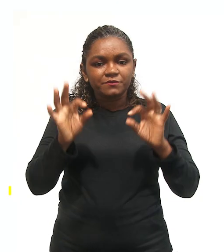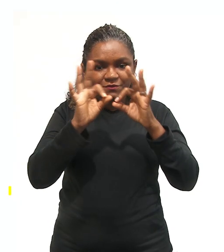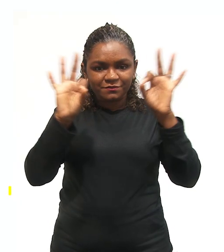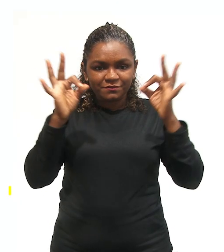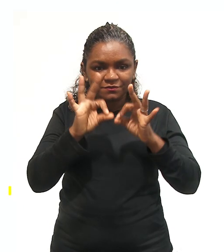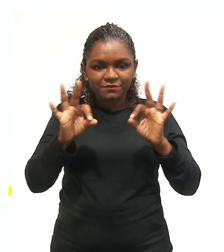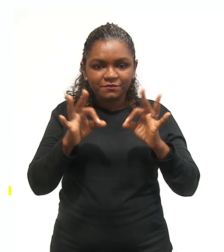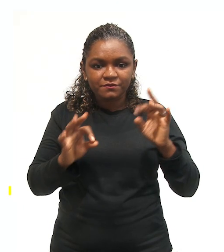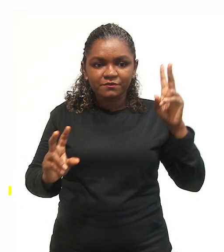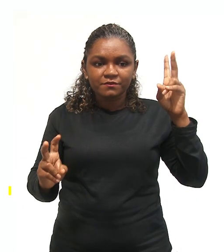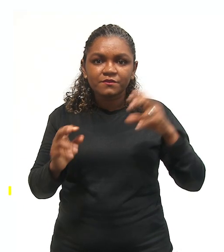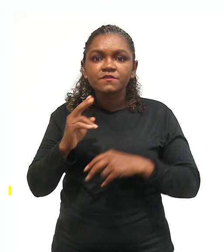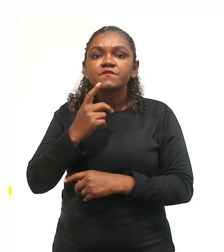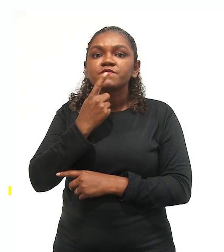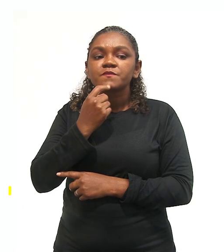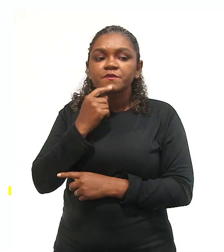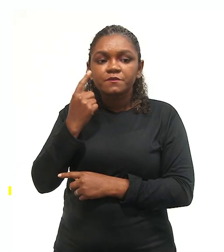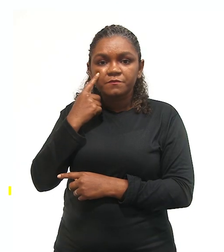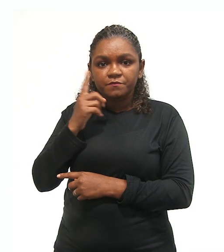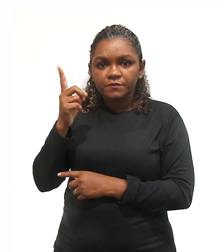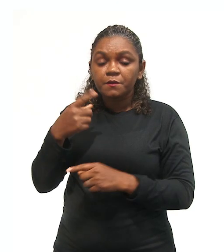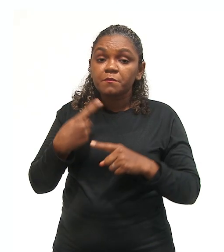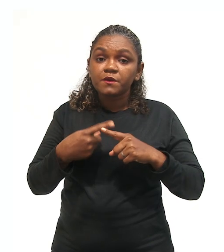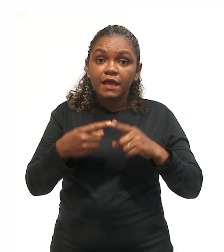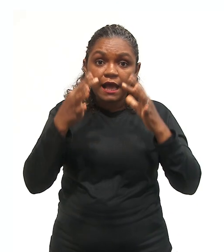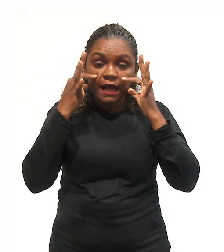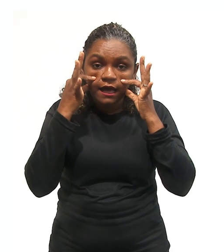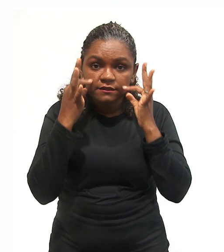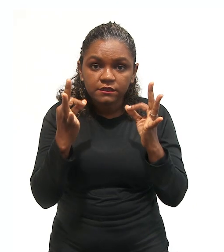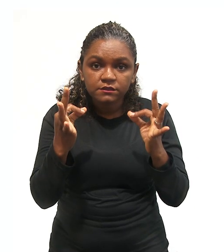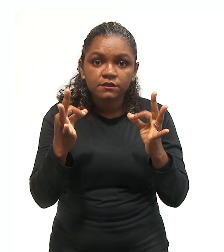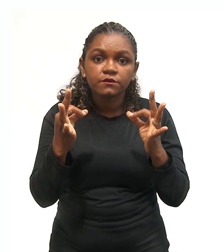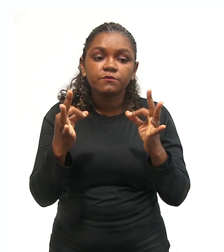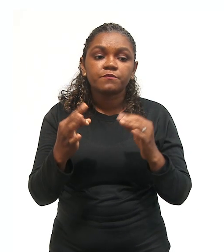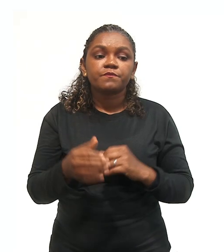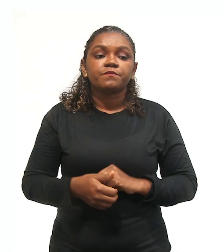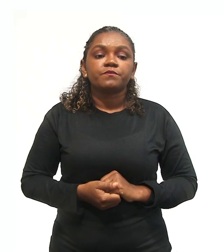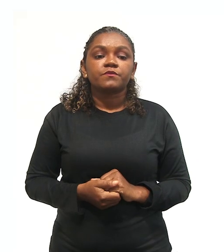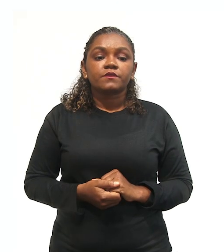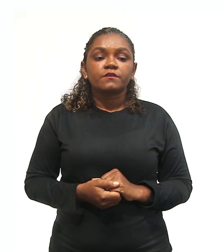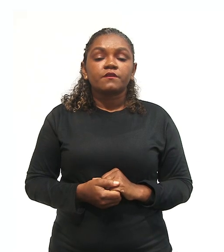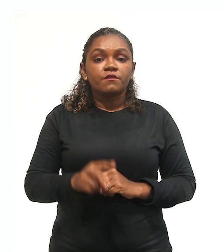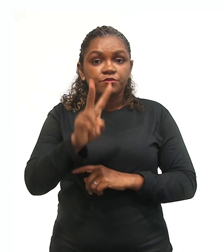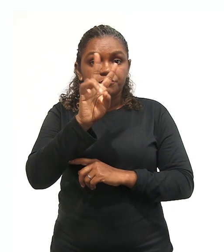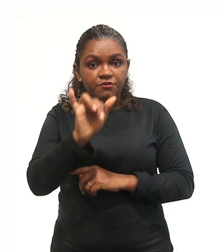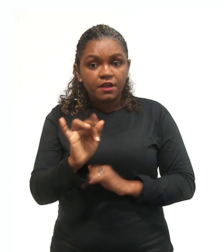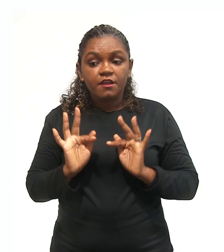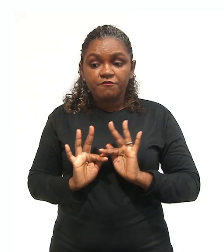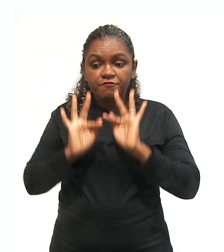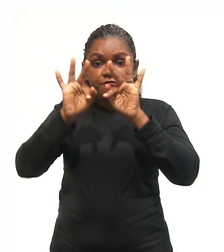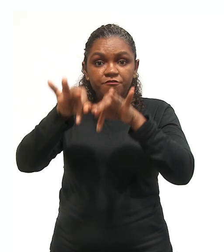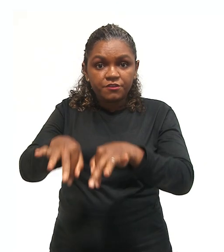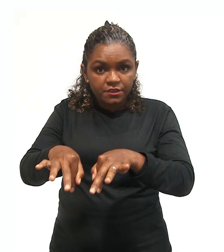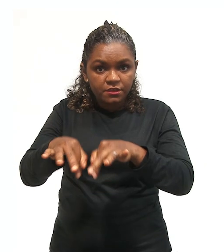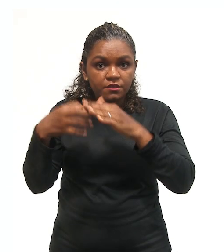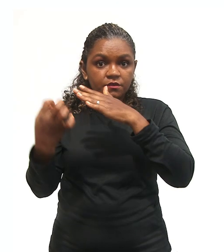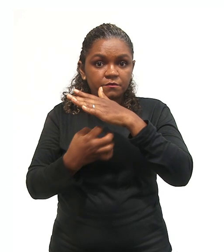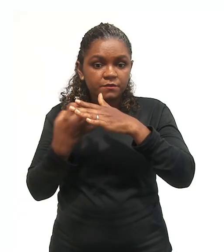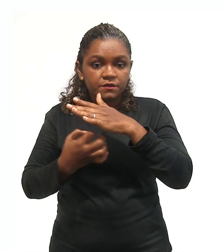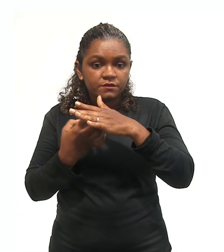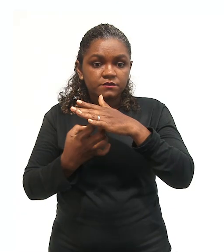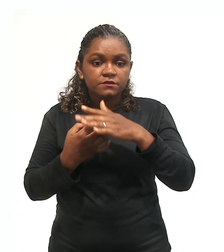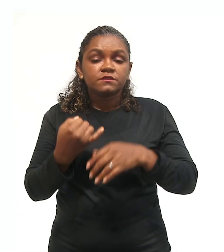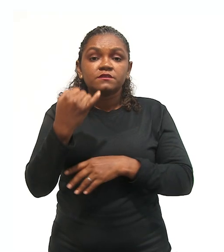vermelho justamente para chamar a atenção de vocês. A extinção da pessoa jurídica sem a